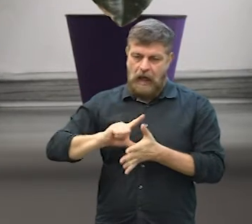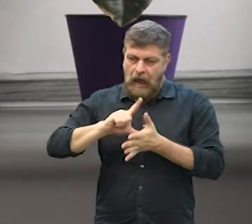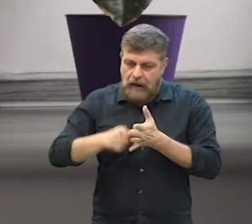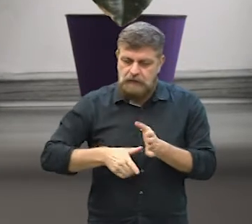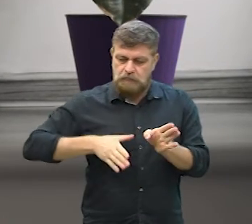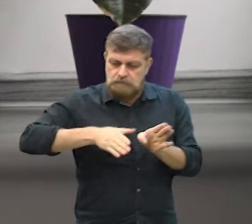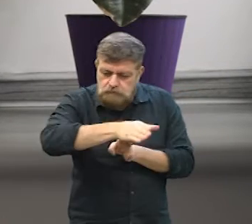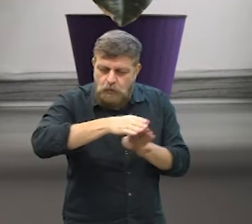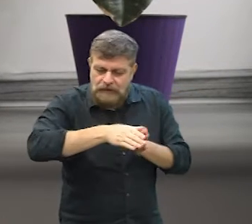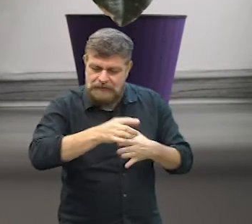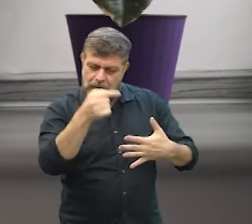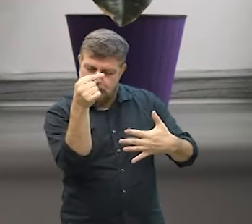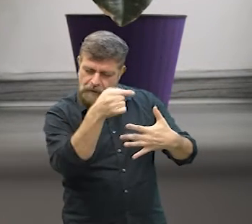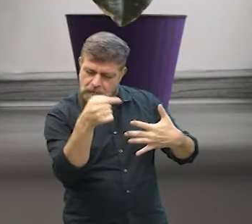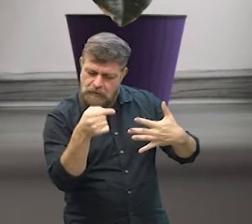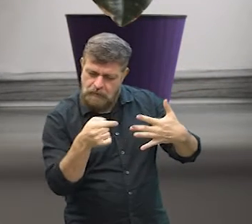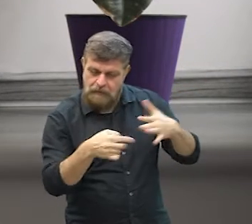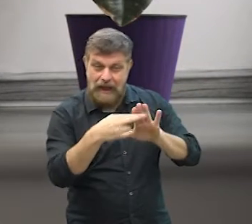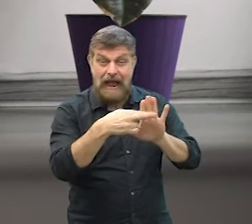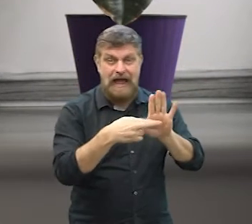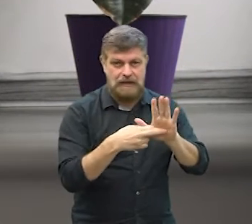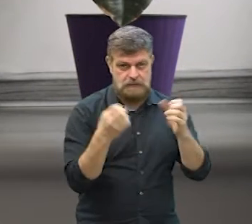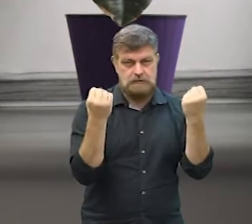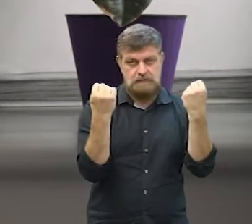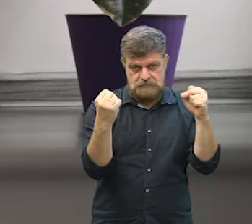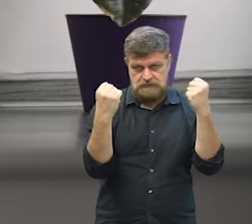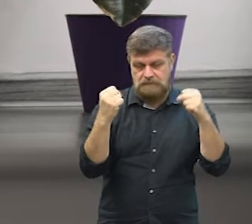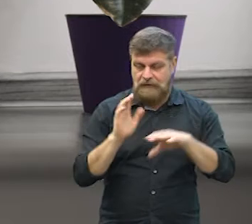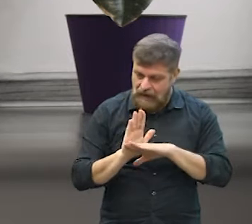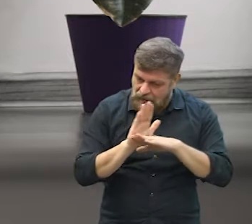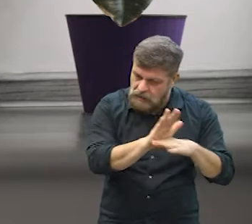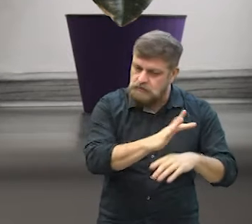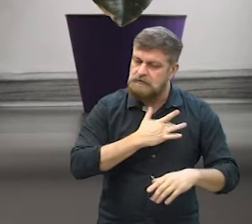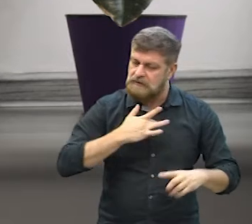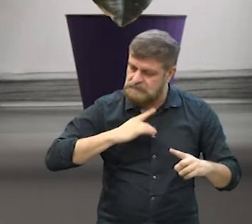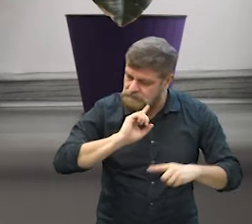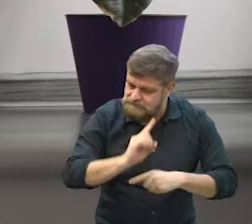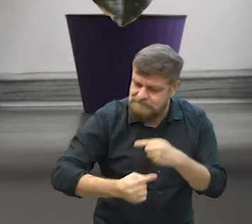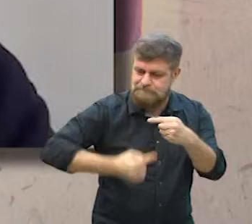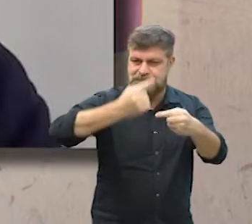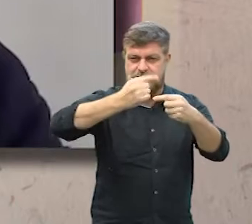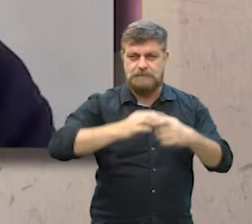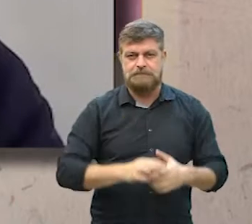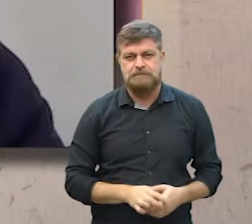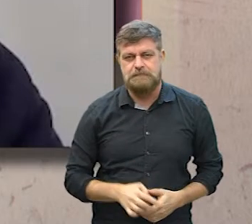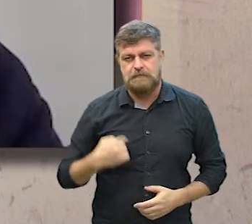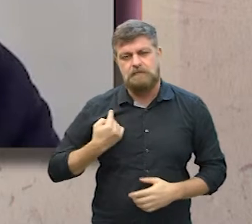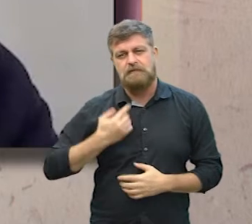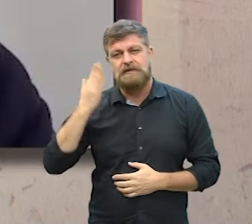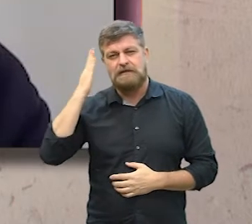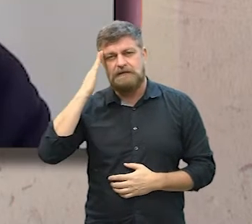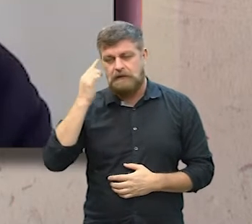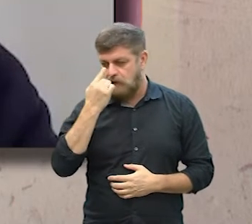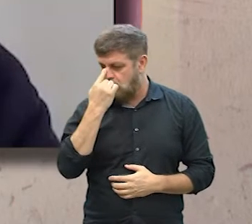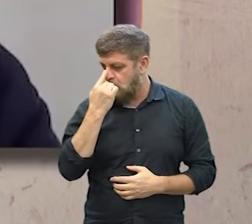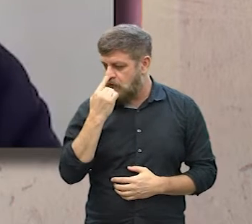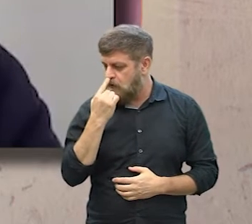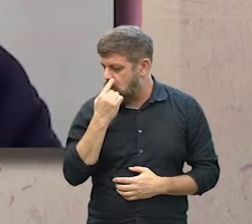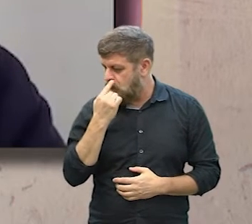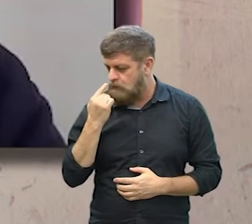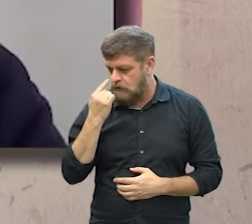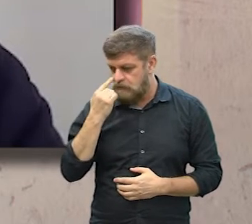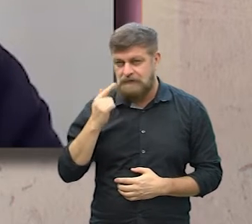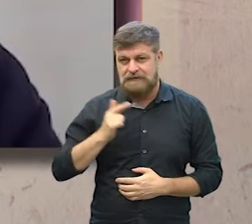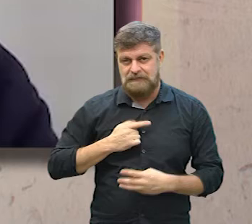para ele um esquema de exercícios que isso vai ser muito benéfico para a saúde. A gente sabe que o nariz ele